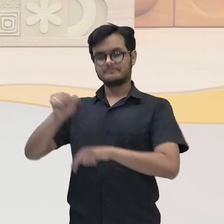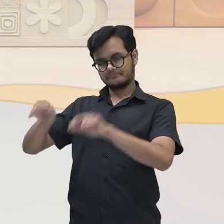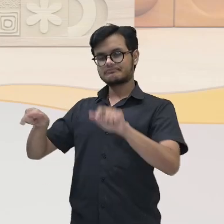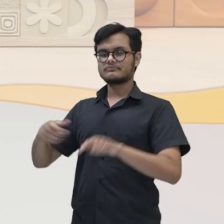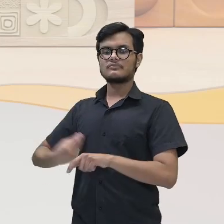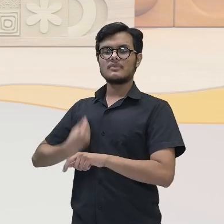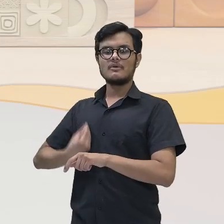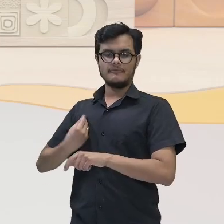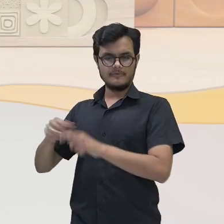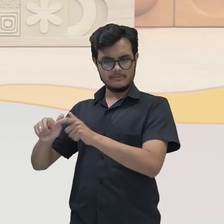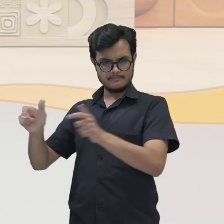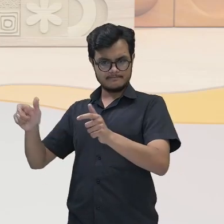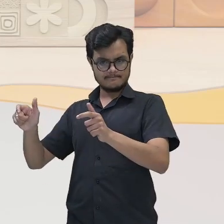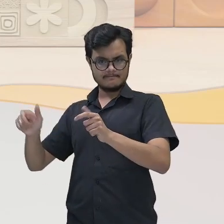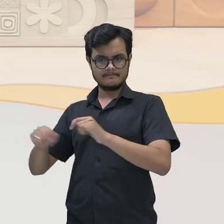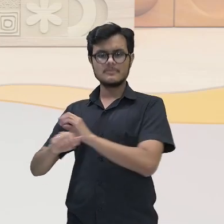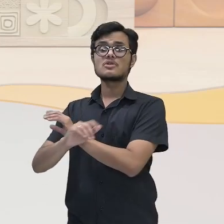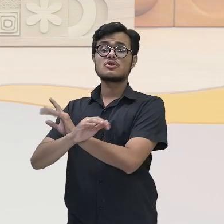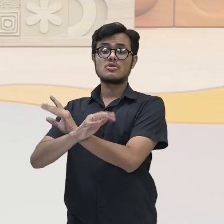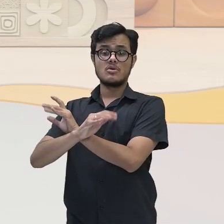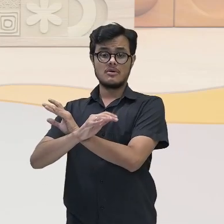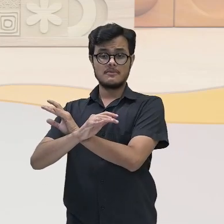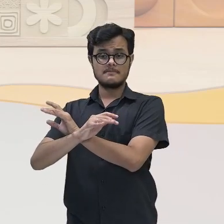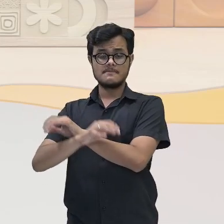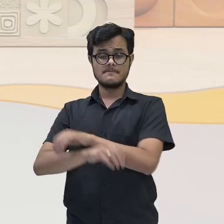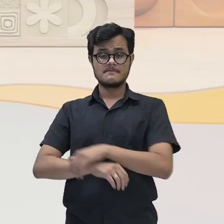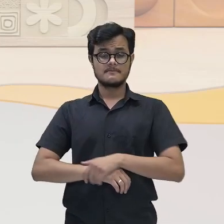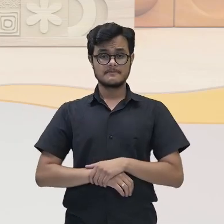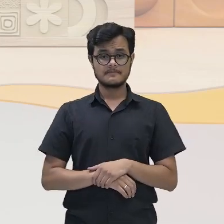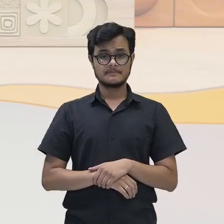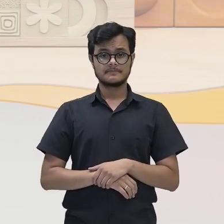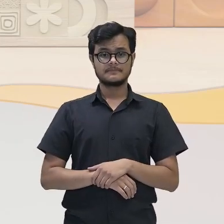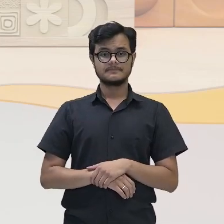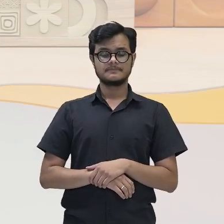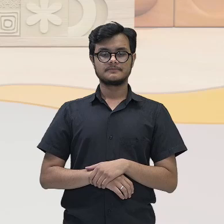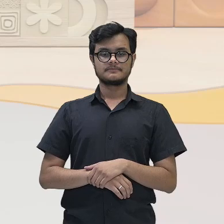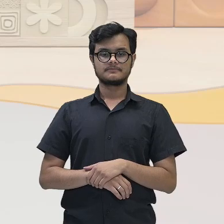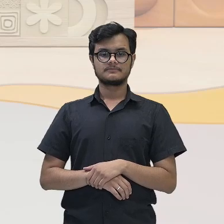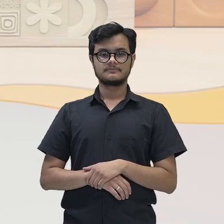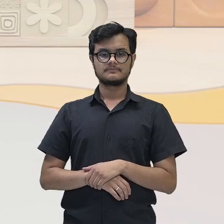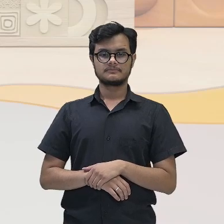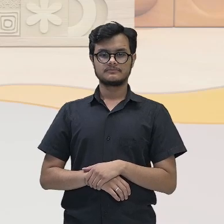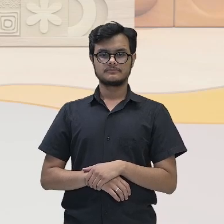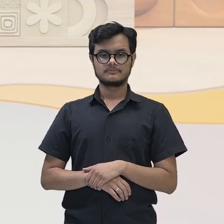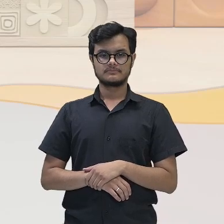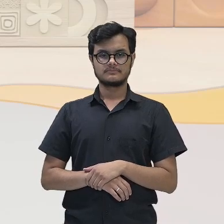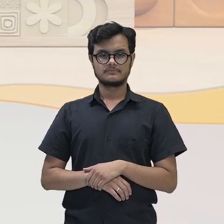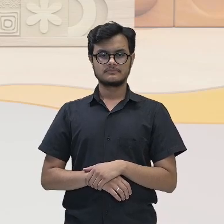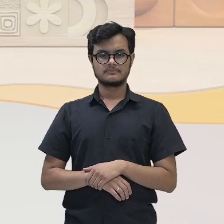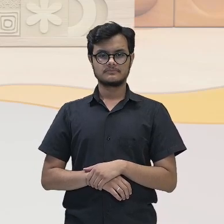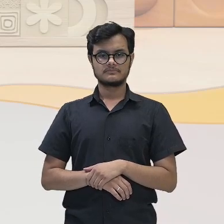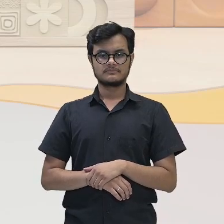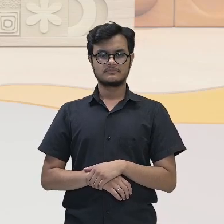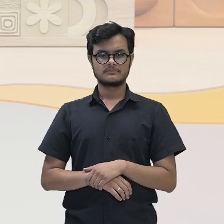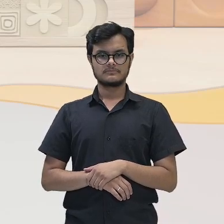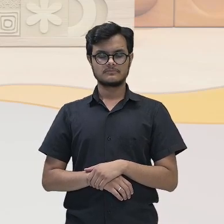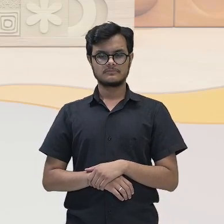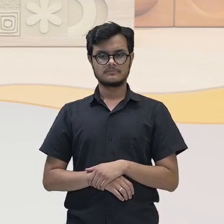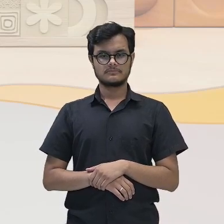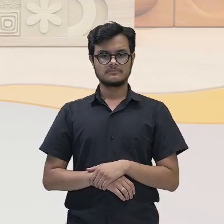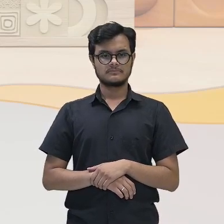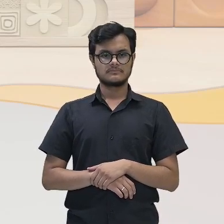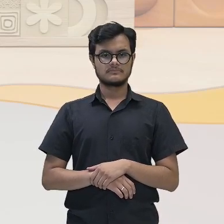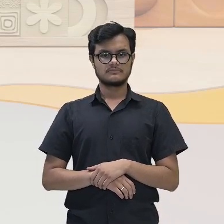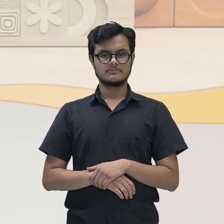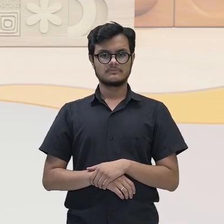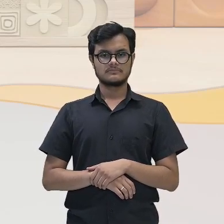população vivendo em área urbana, a gente tem na região sudeste. E, consequentemente, a menor, né, em área rural, a gente